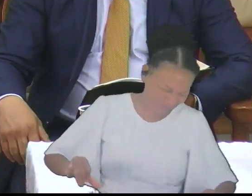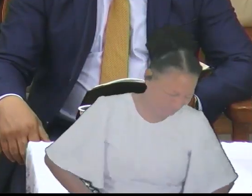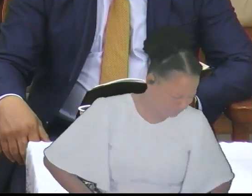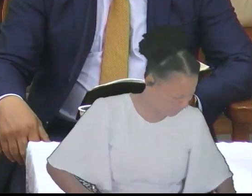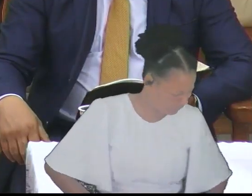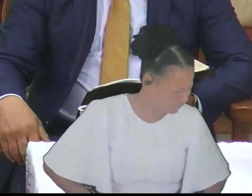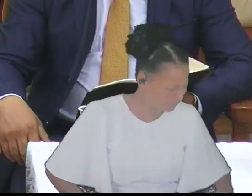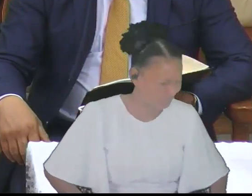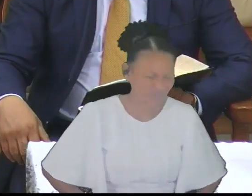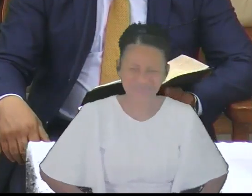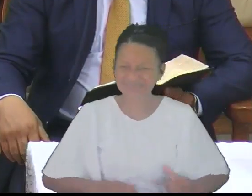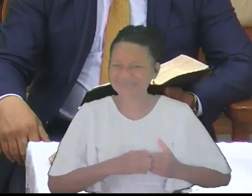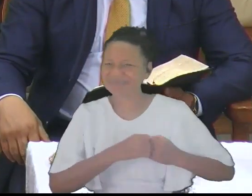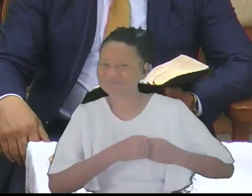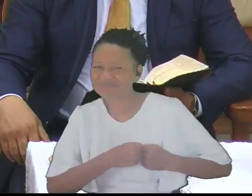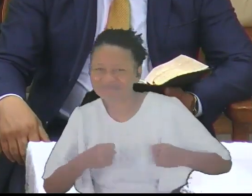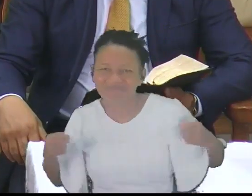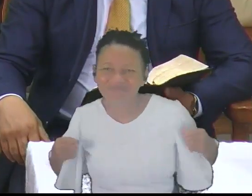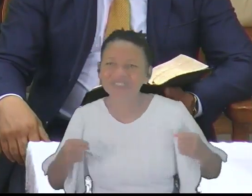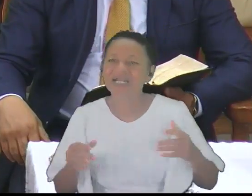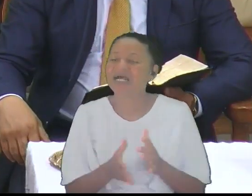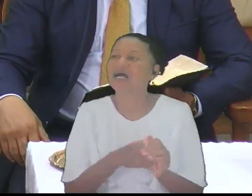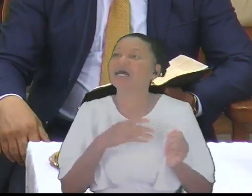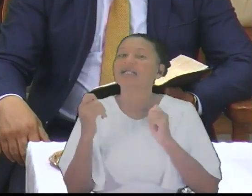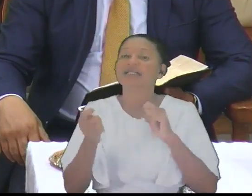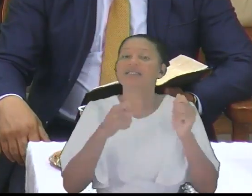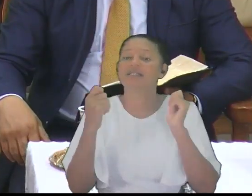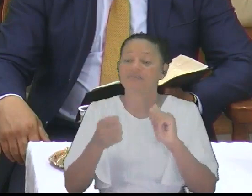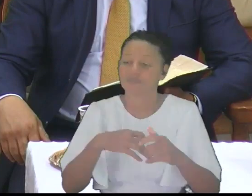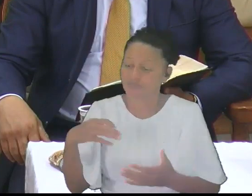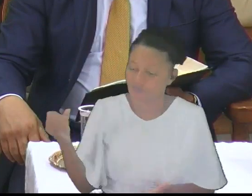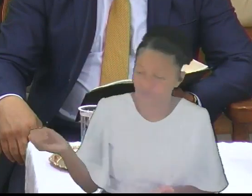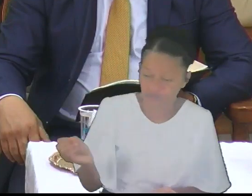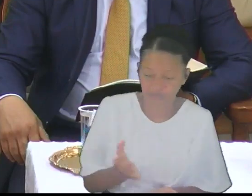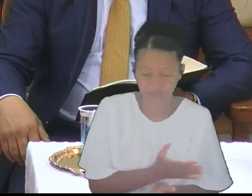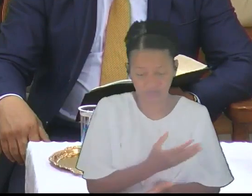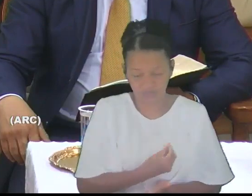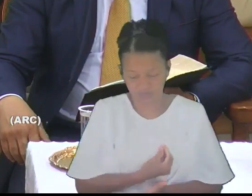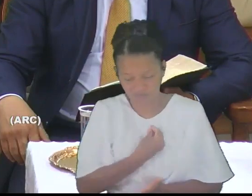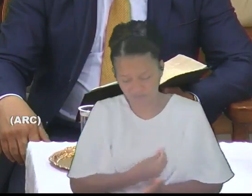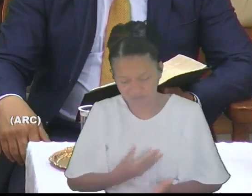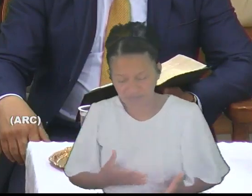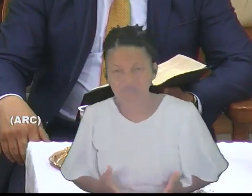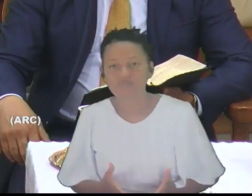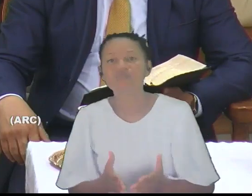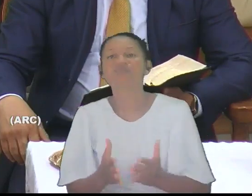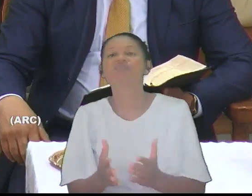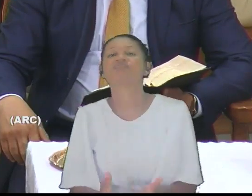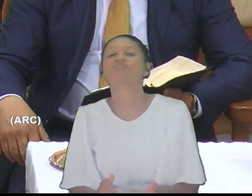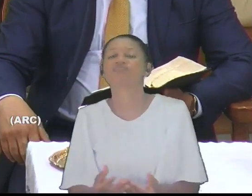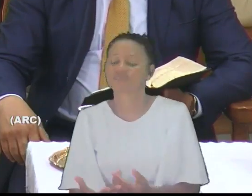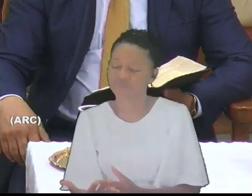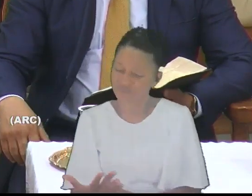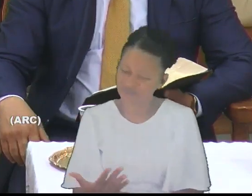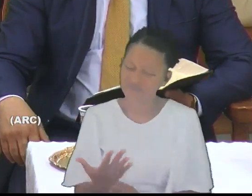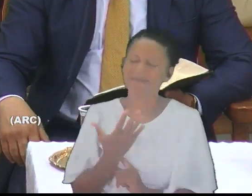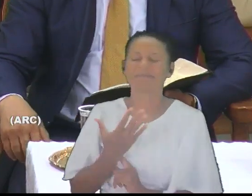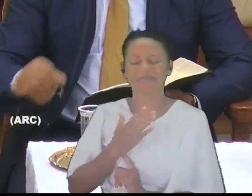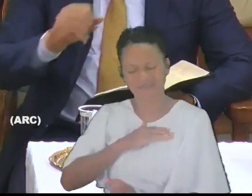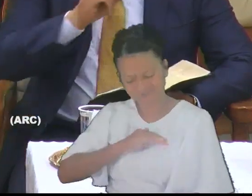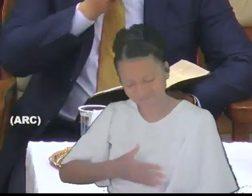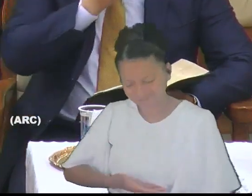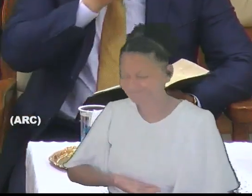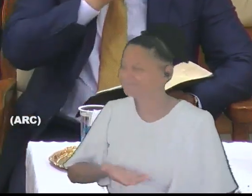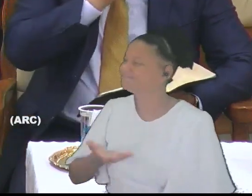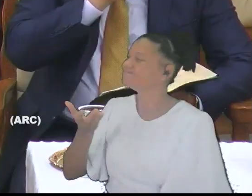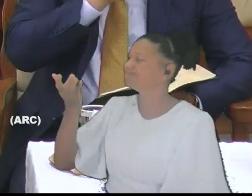rasgada. Aleluia, pelo novo e vivo caminho que ele nos consagrou, que